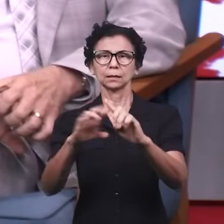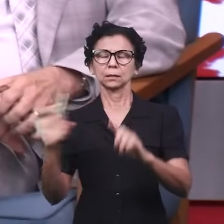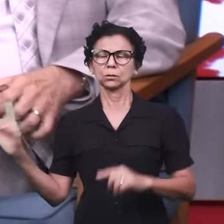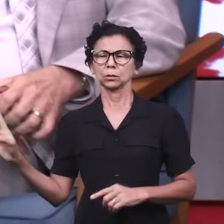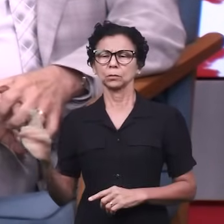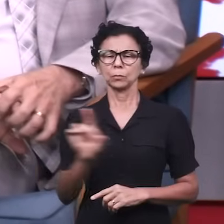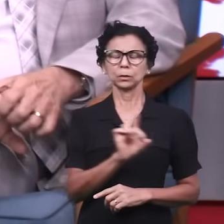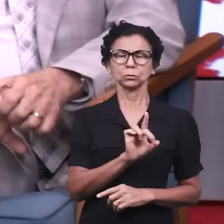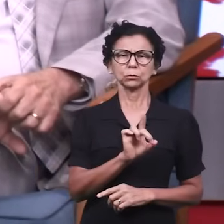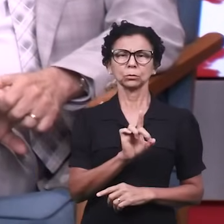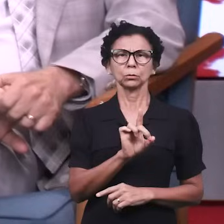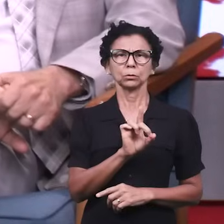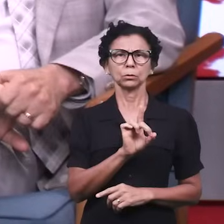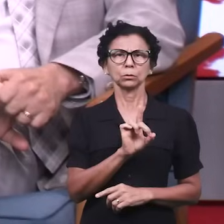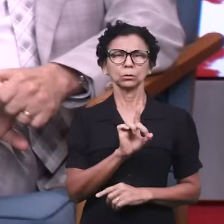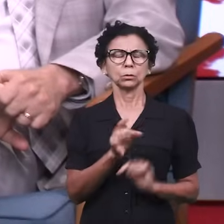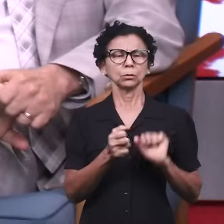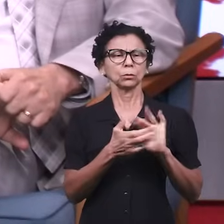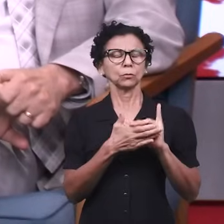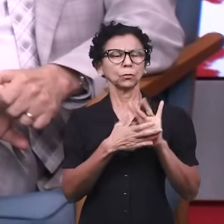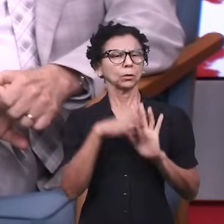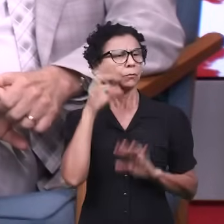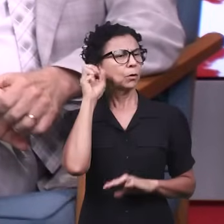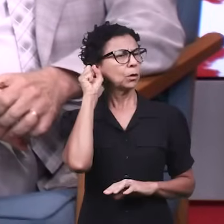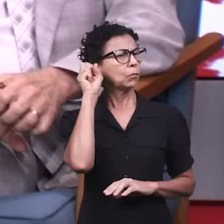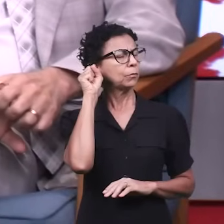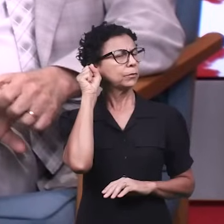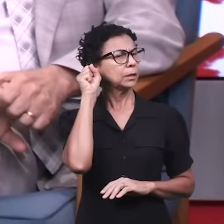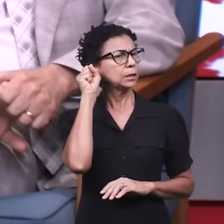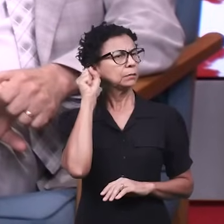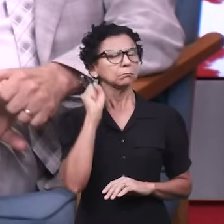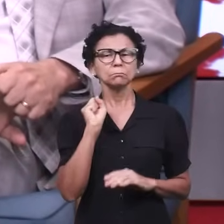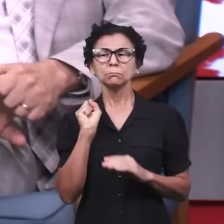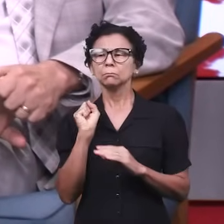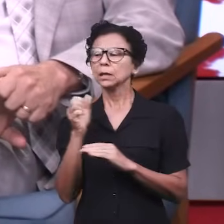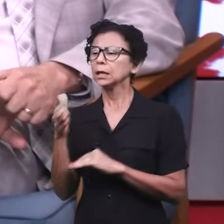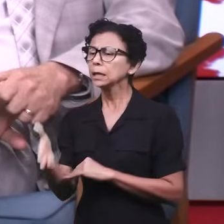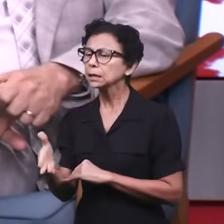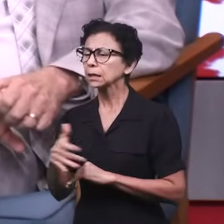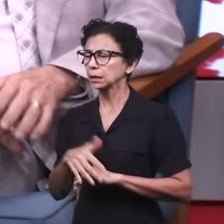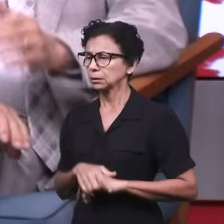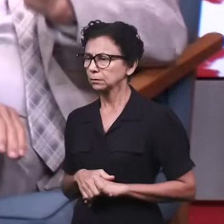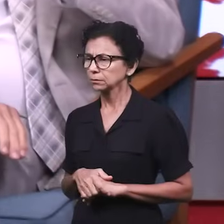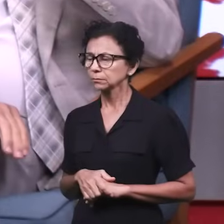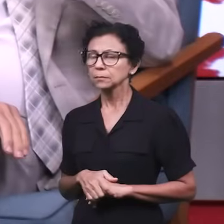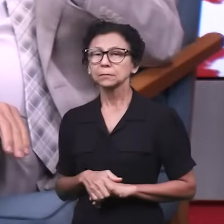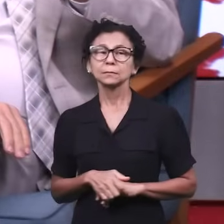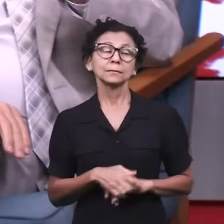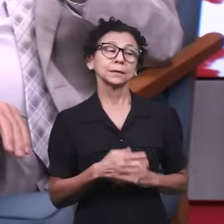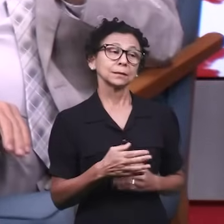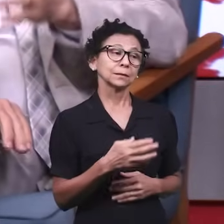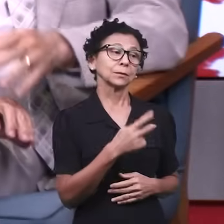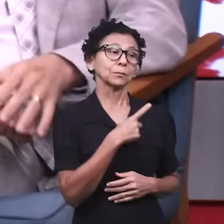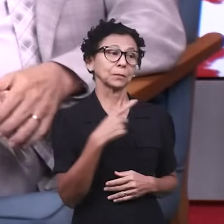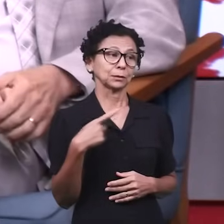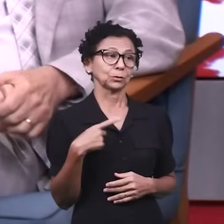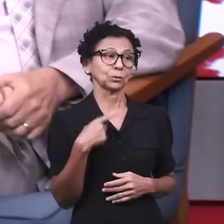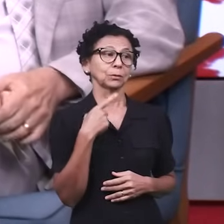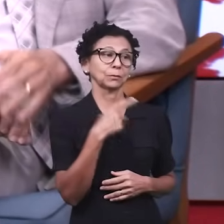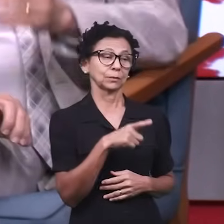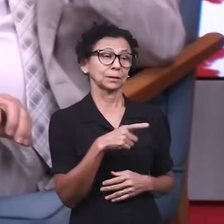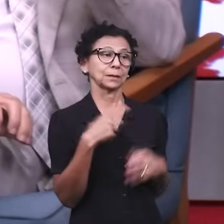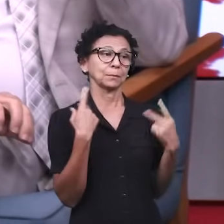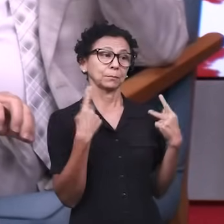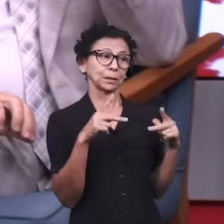E ele falou: pois é, pastor, o senhor pregou o tempo todo para mim, o tempo todo. O senhor dizia: viva Rubem e não